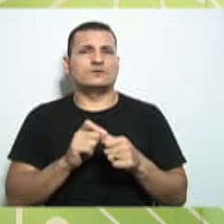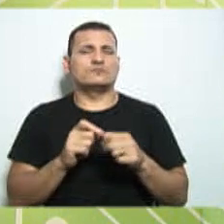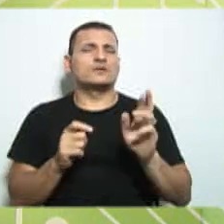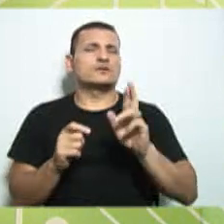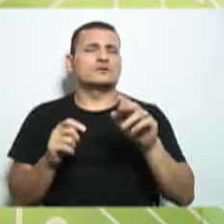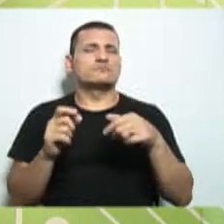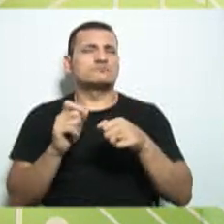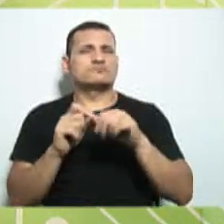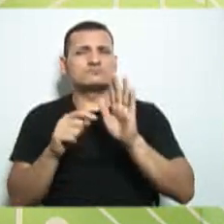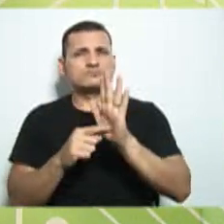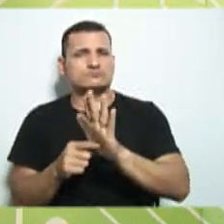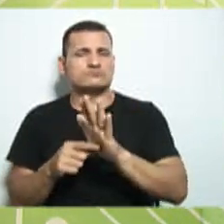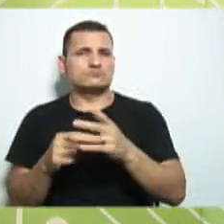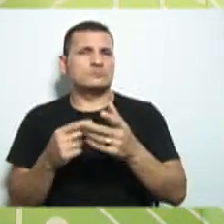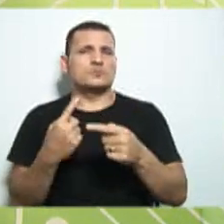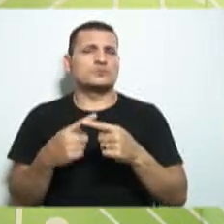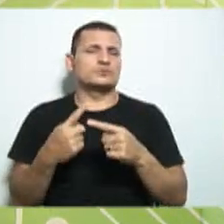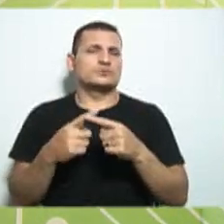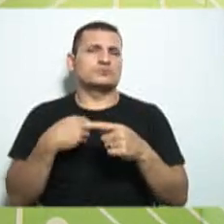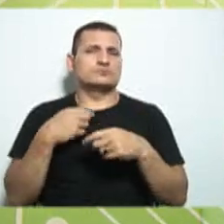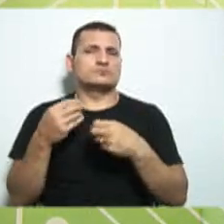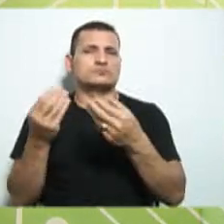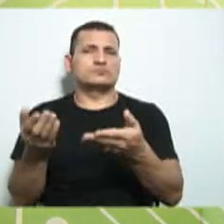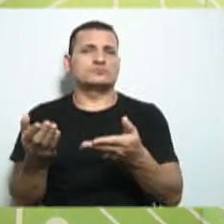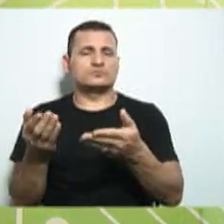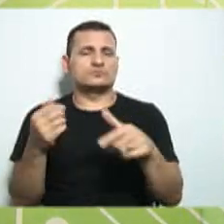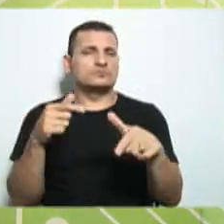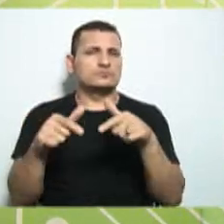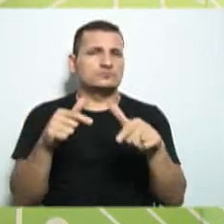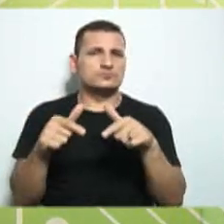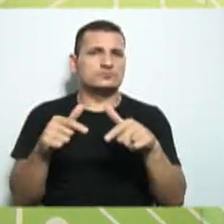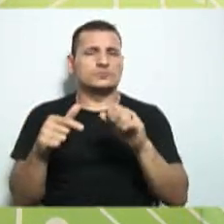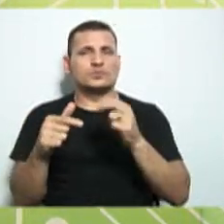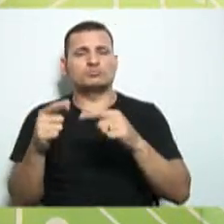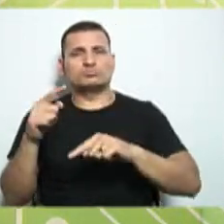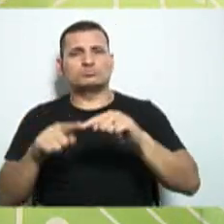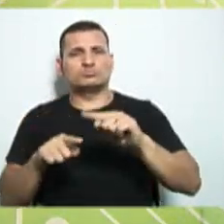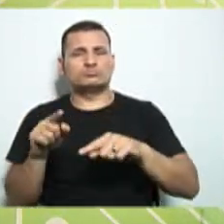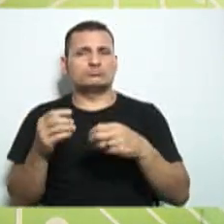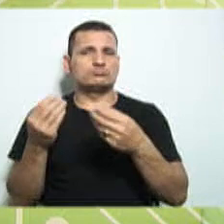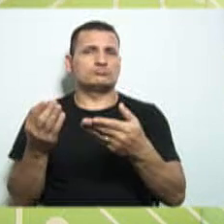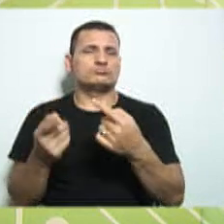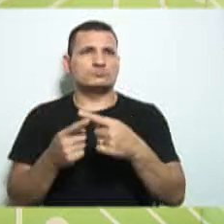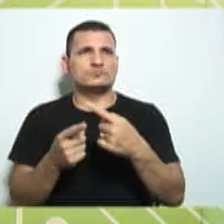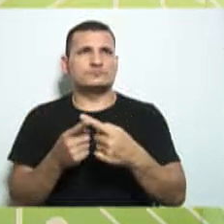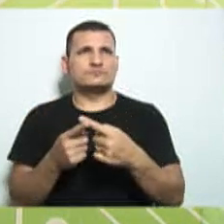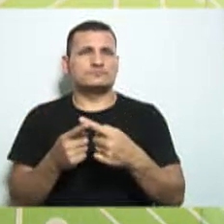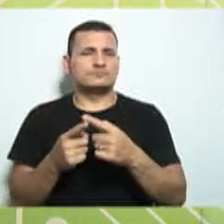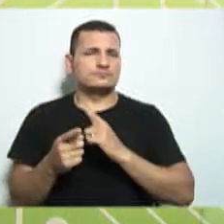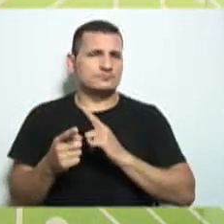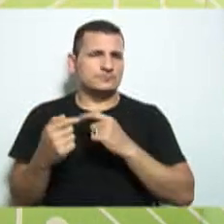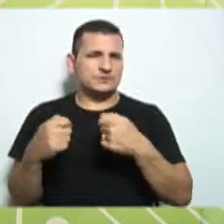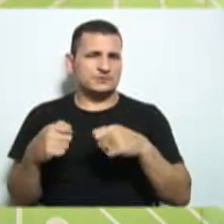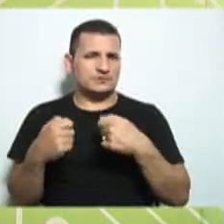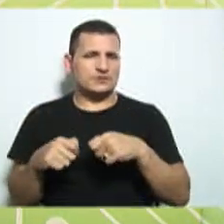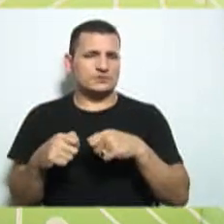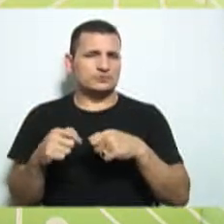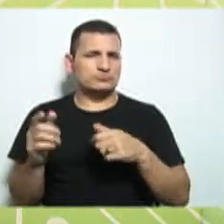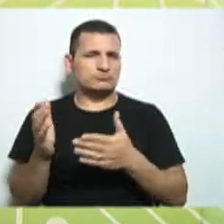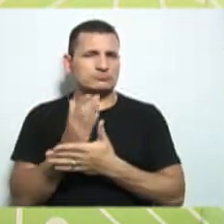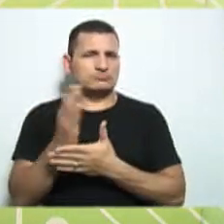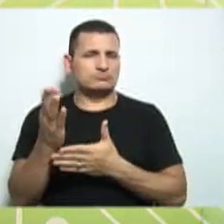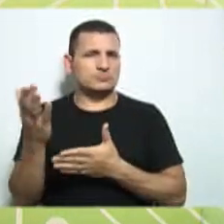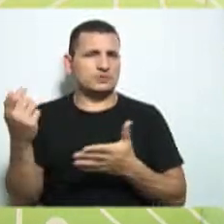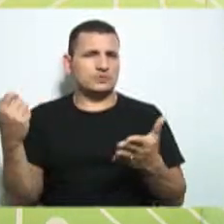ela faz, por que eu vou oferecer determinado serviço ou produto. Será que há uma necessidade de alguém